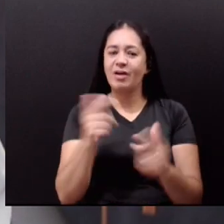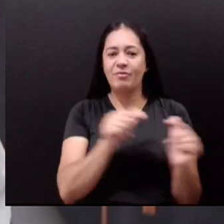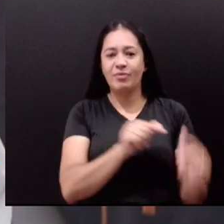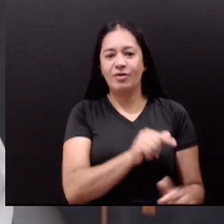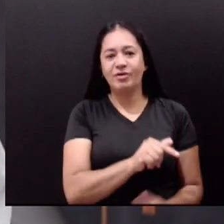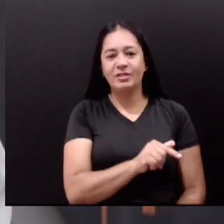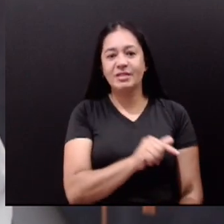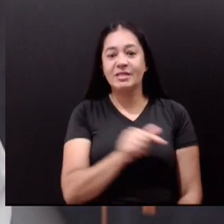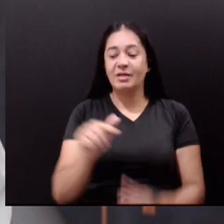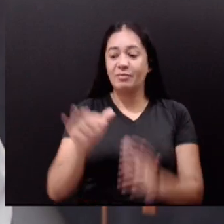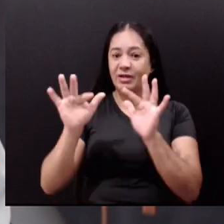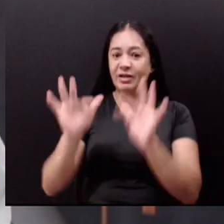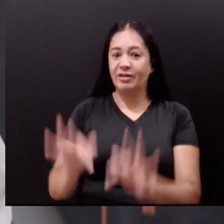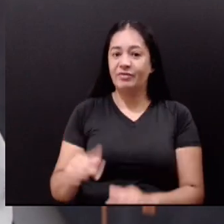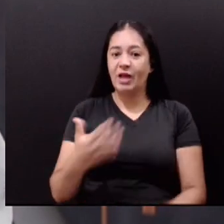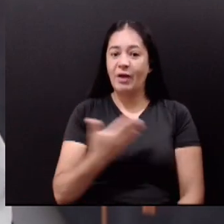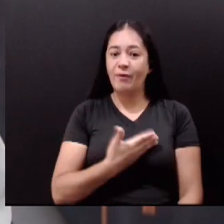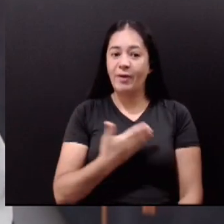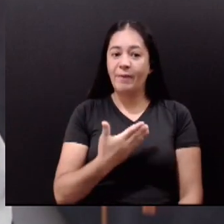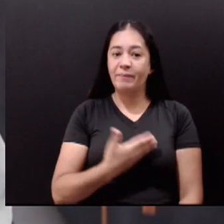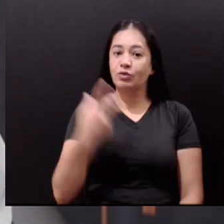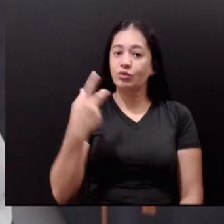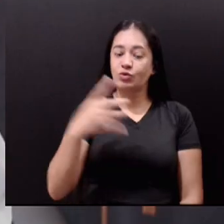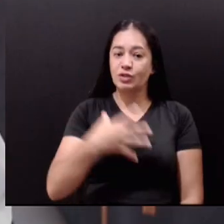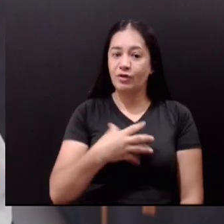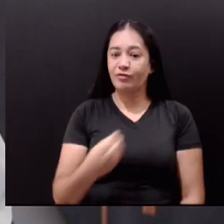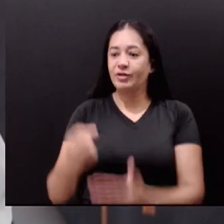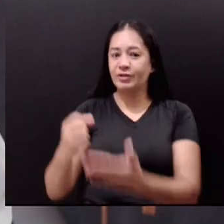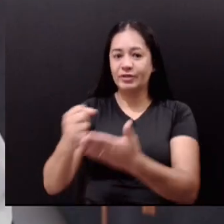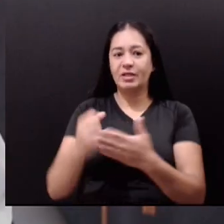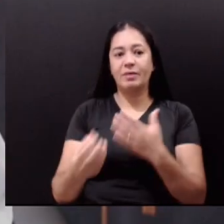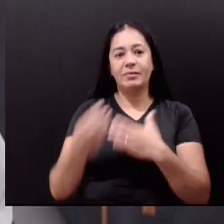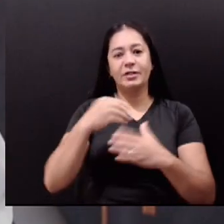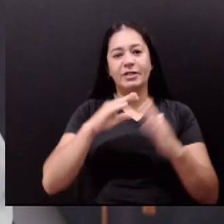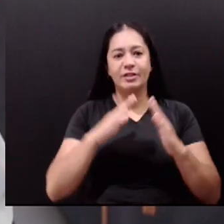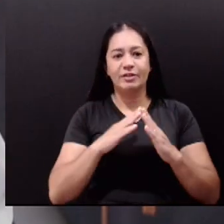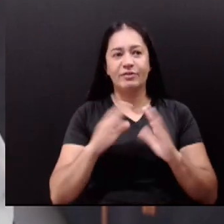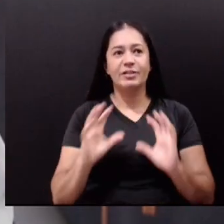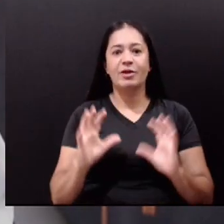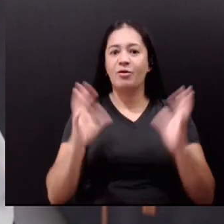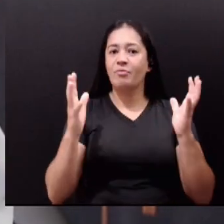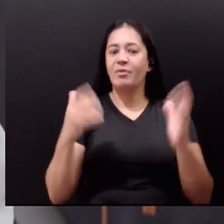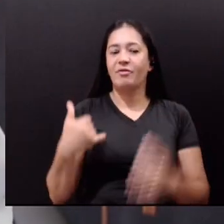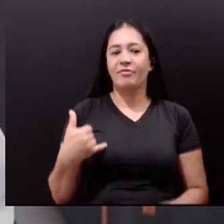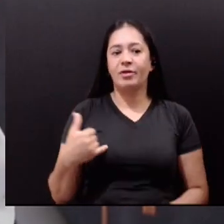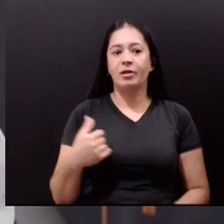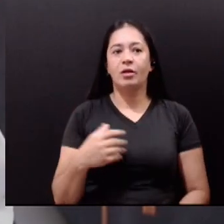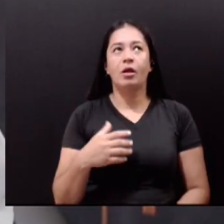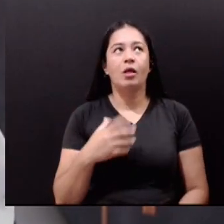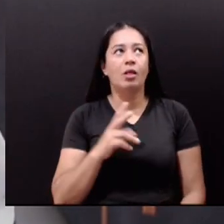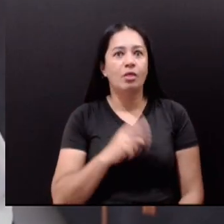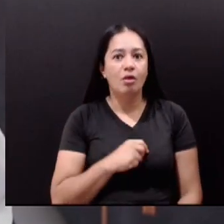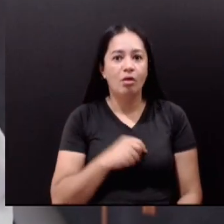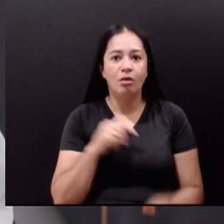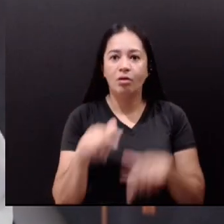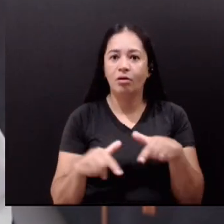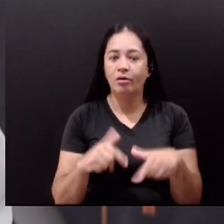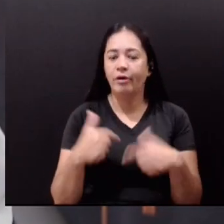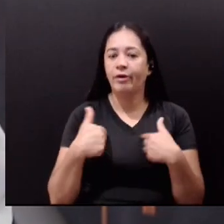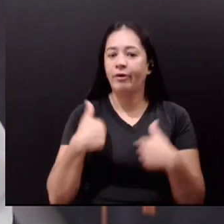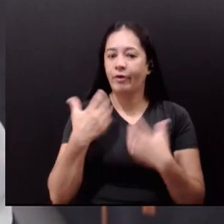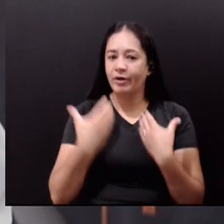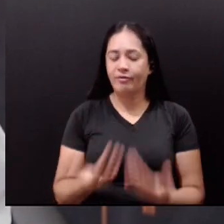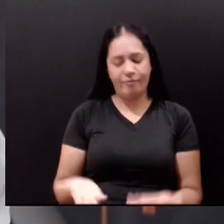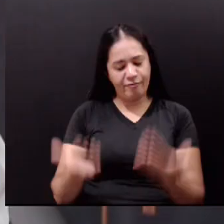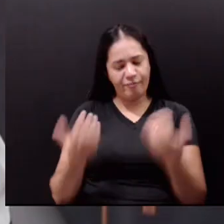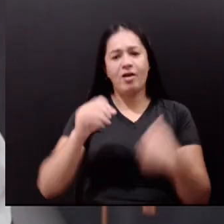seu filho para dentro da sua casa. "Mãe, quero fazer uma festa do pijama", fala: "Ai meu Deus, que trabalheira, tô tão cansada". Vamos fazer a festa do pijama,